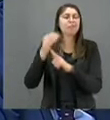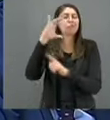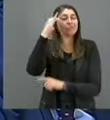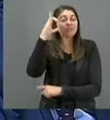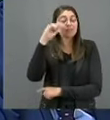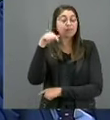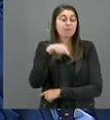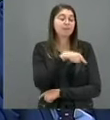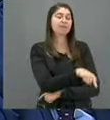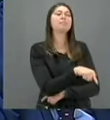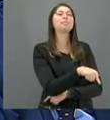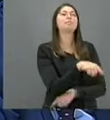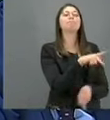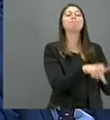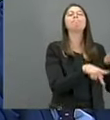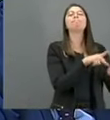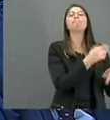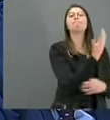da floresta.